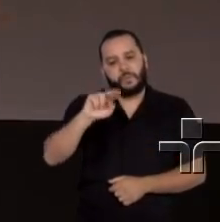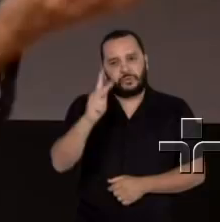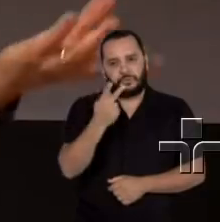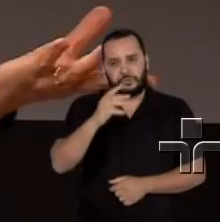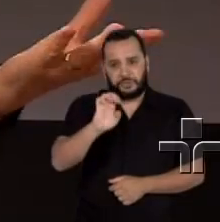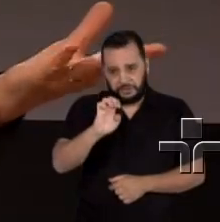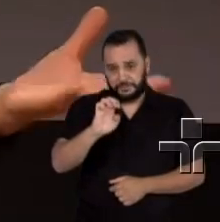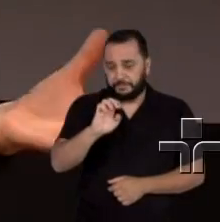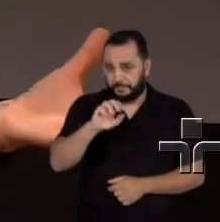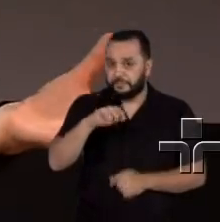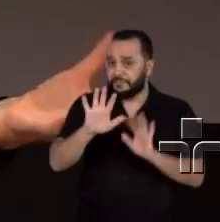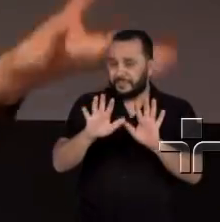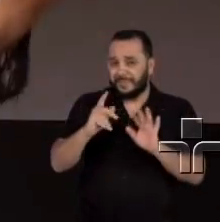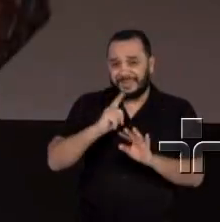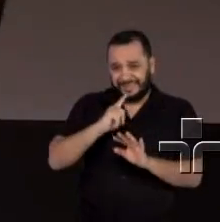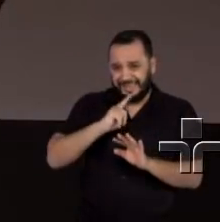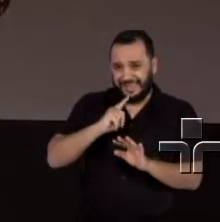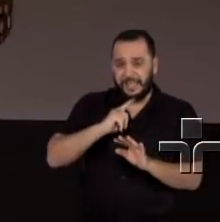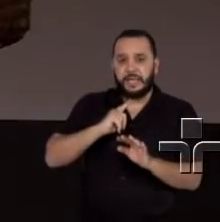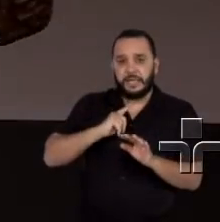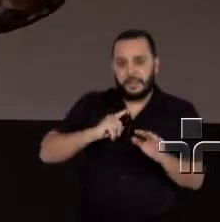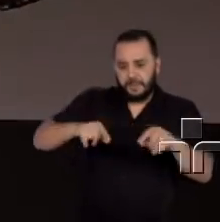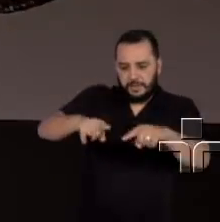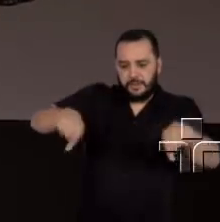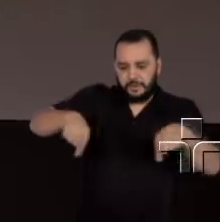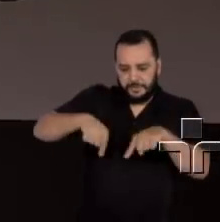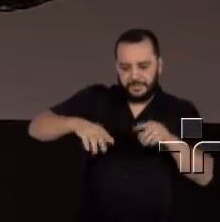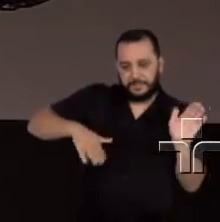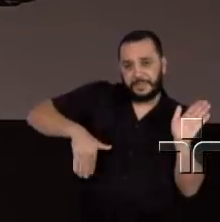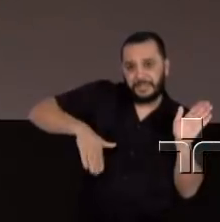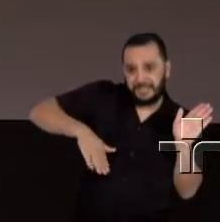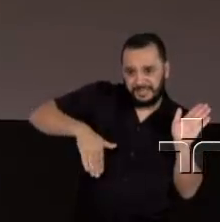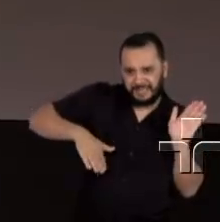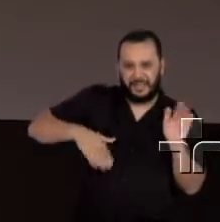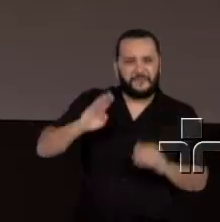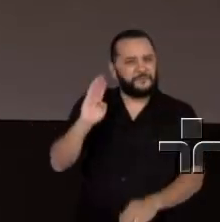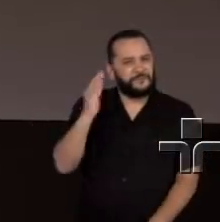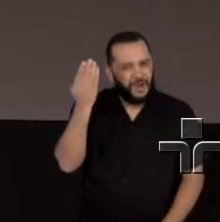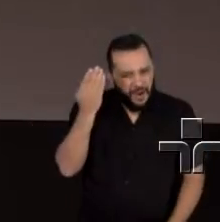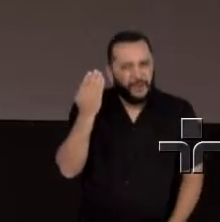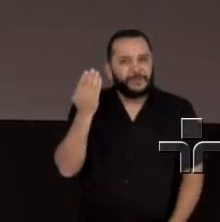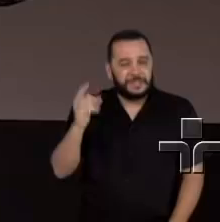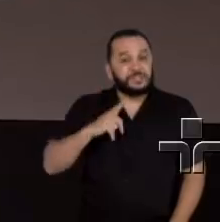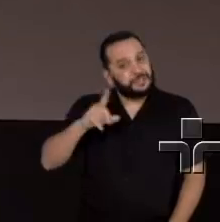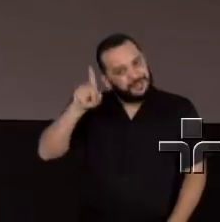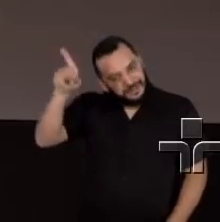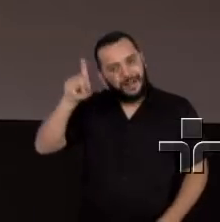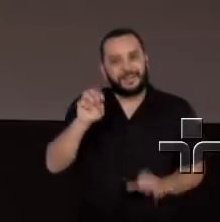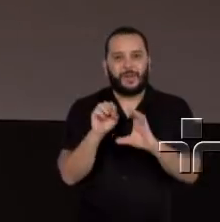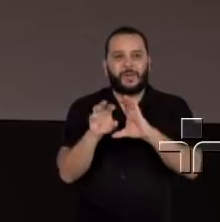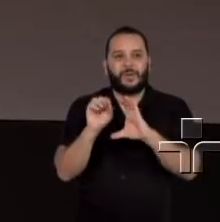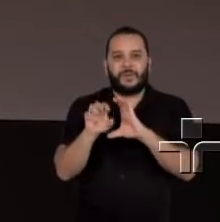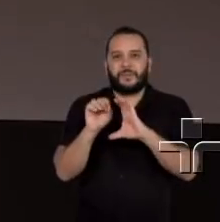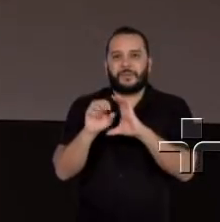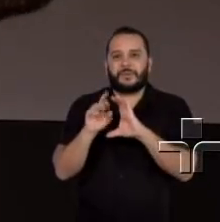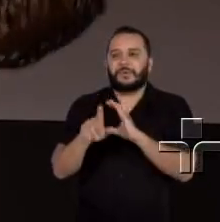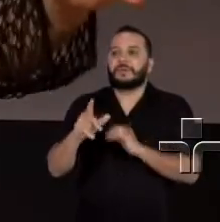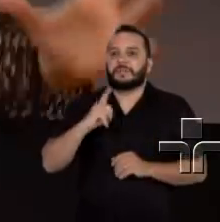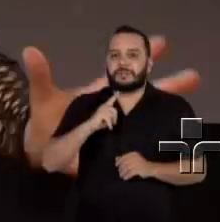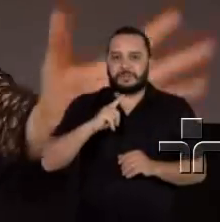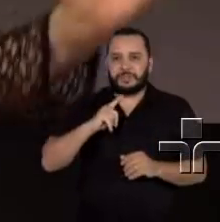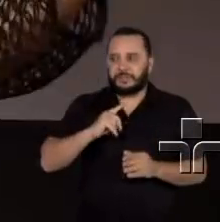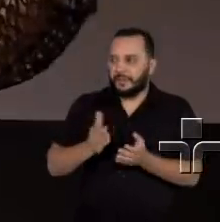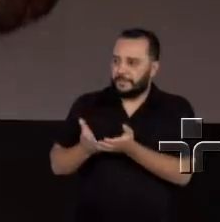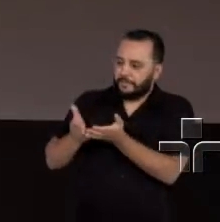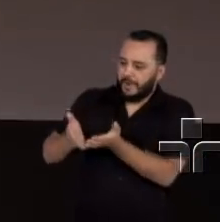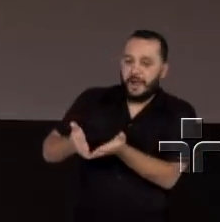uma piscina, onde foi gravado, uma piscina fake, que tinha lá no Projac, onde foi gravado, onde tinha um barco